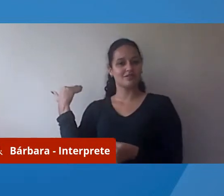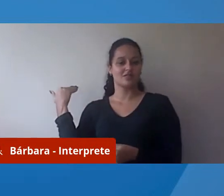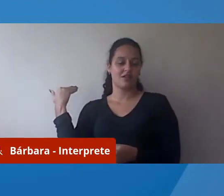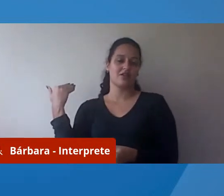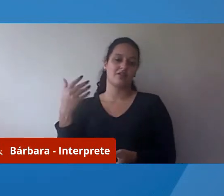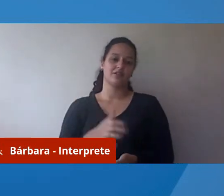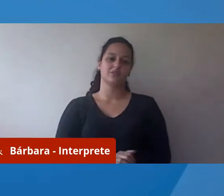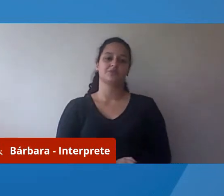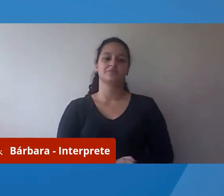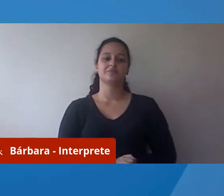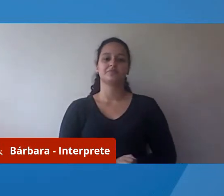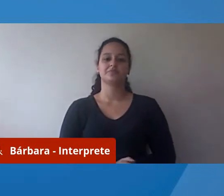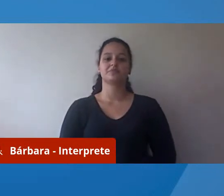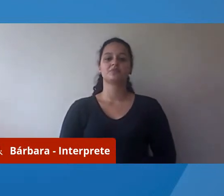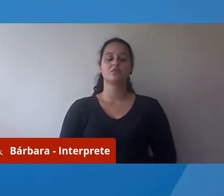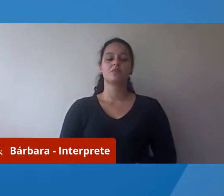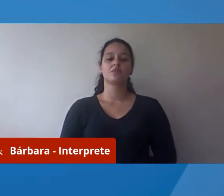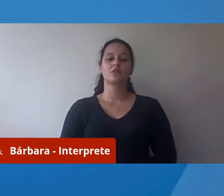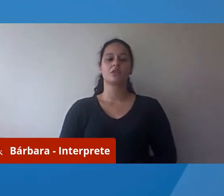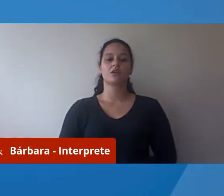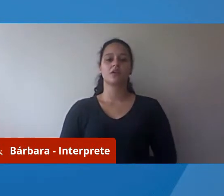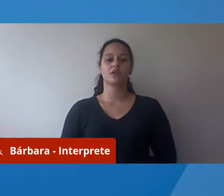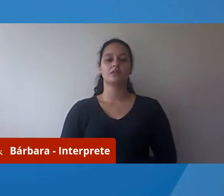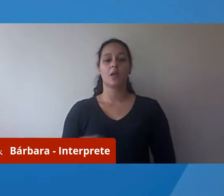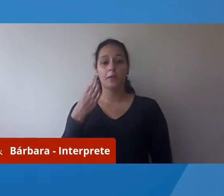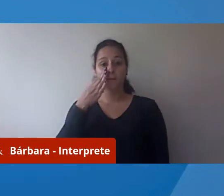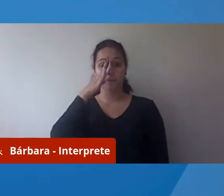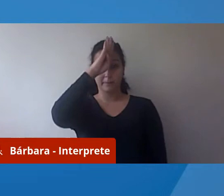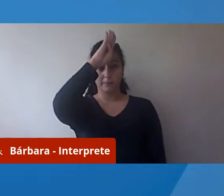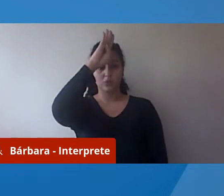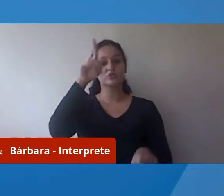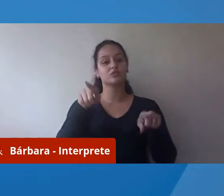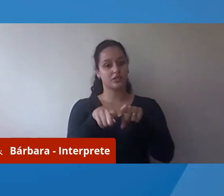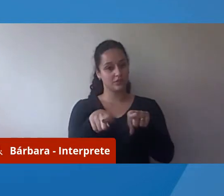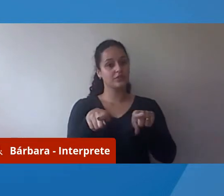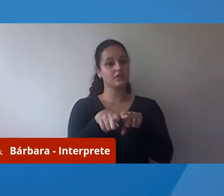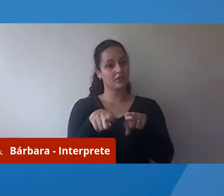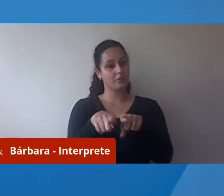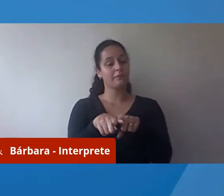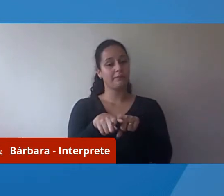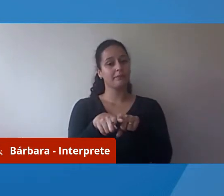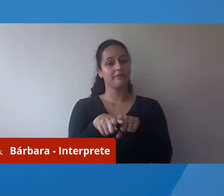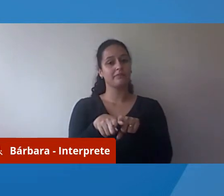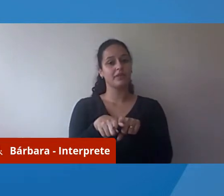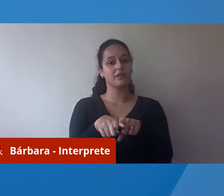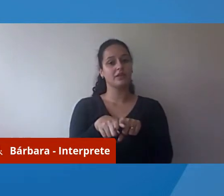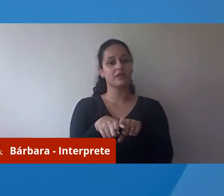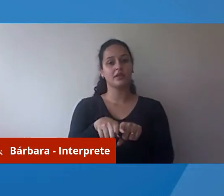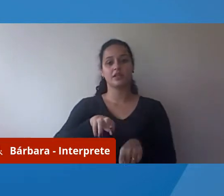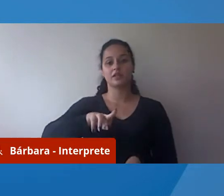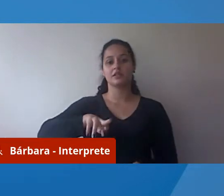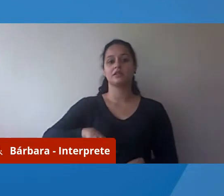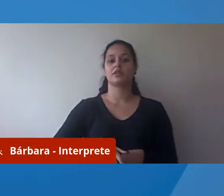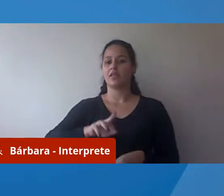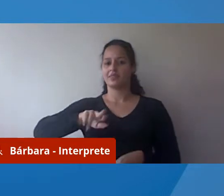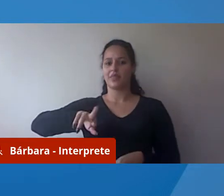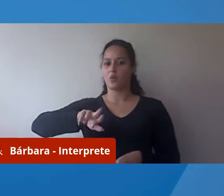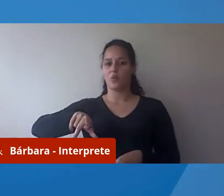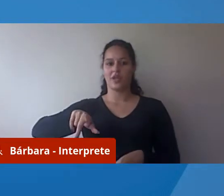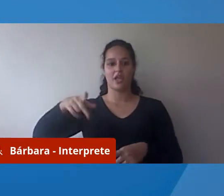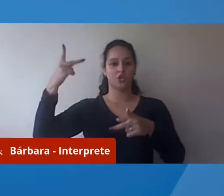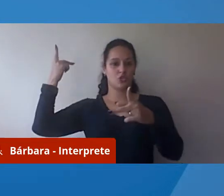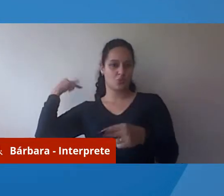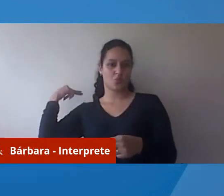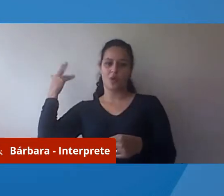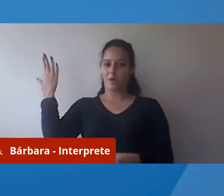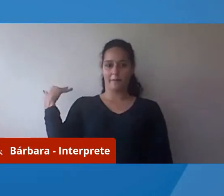continuidade direta. Né? E o Bolsonaro também. O Bolsonaro não é um produto do integralismo brasileiro dos anos 30, é